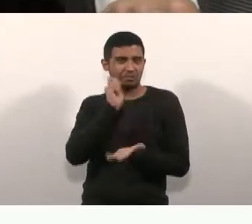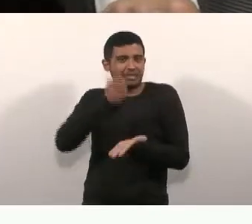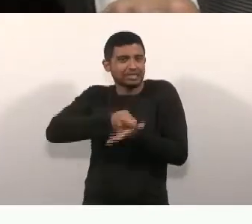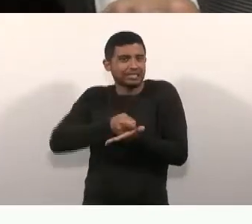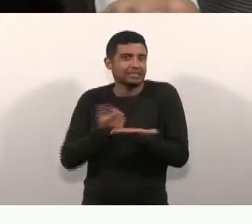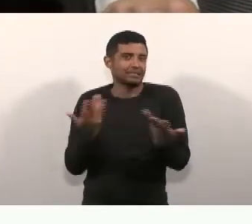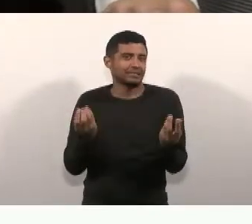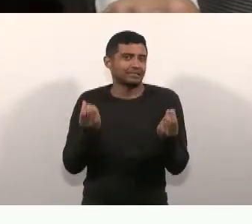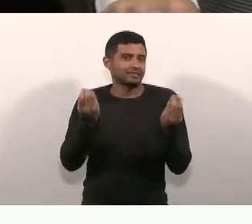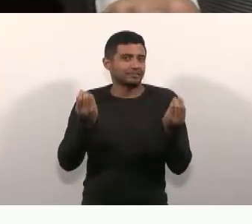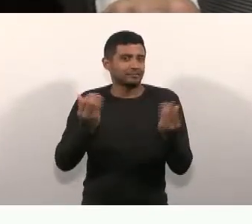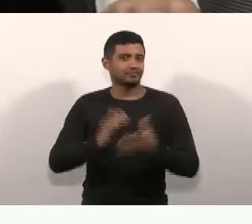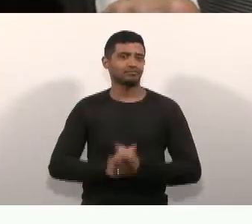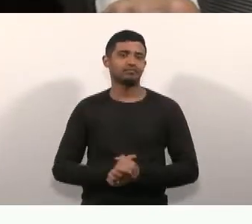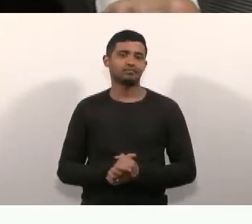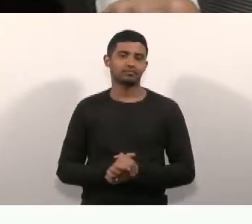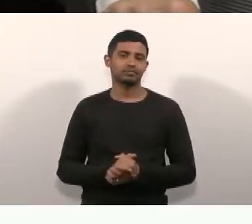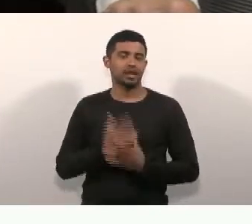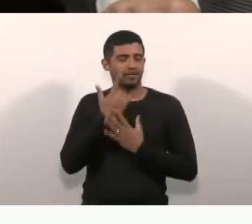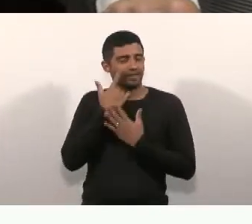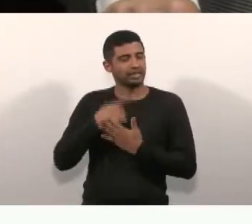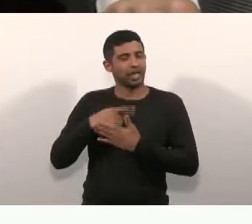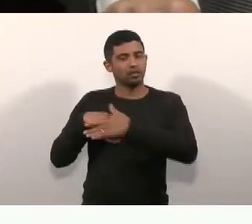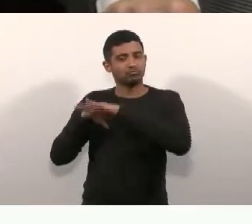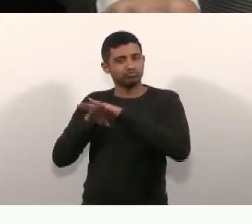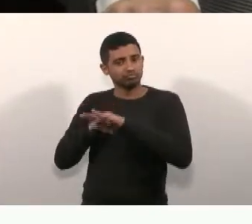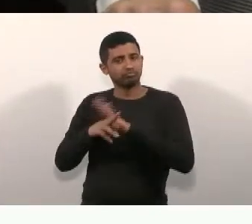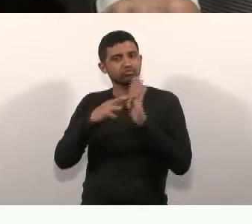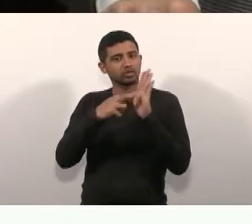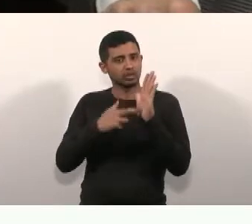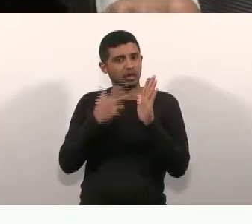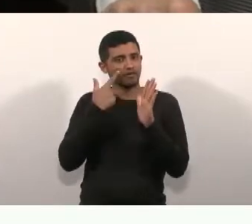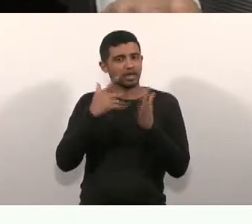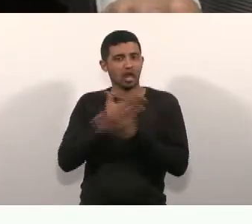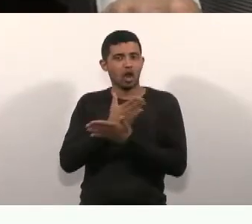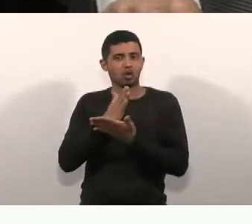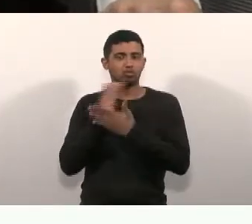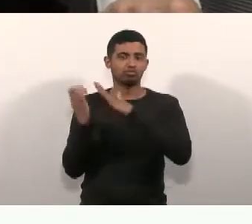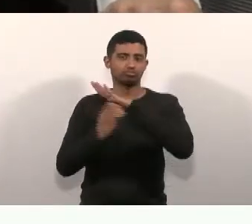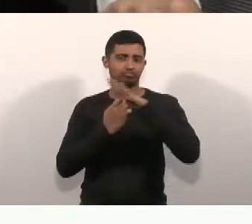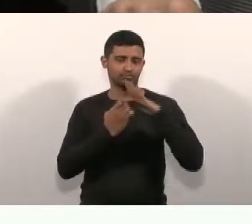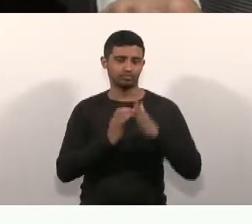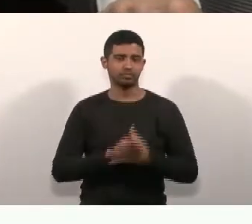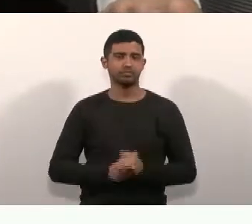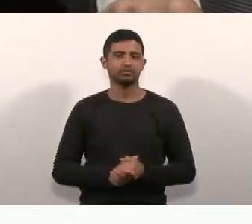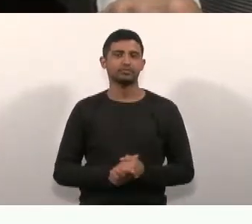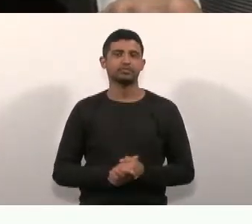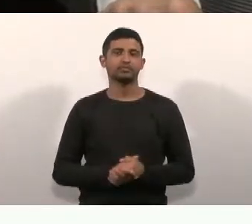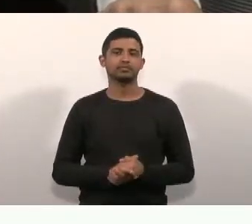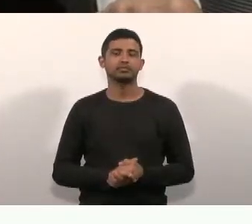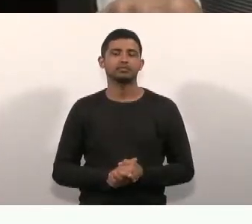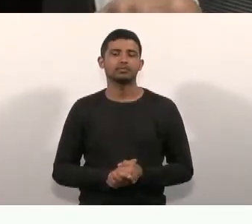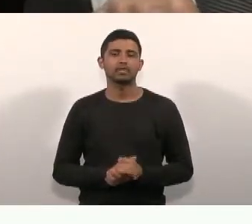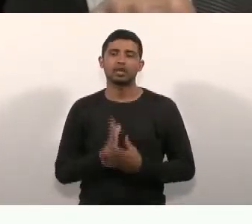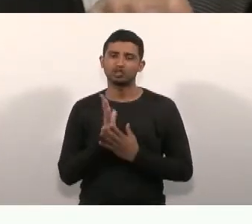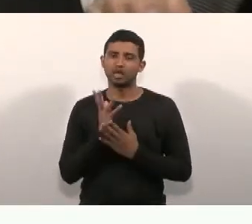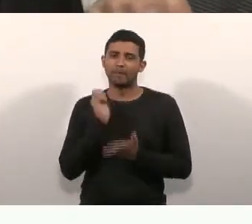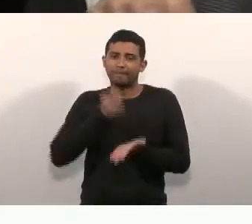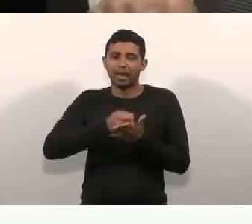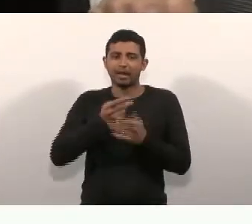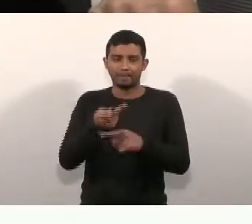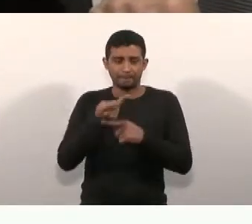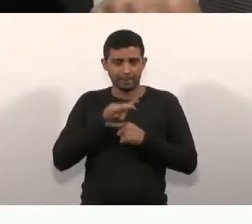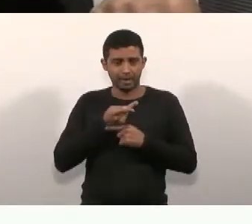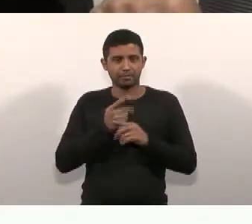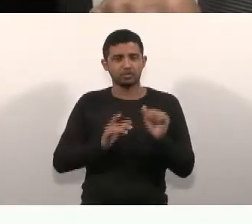criando assim uma reserva regulatória às operadoras maiores de estacionamento, que já costumam pagar o prêmio do seguro, facilmente diluído